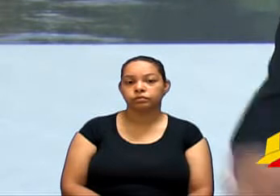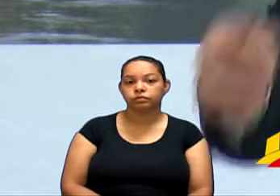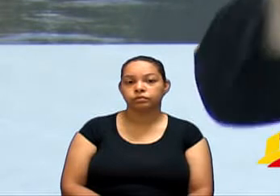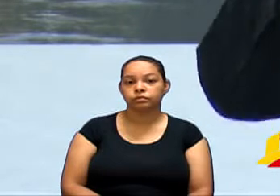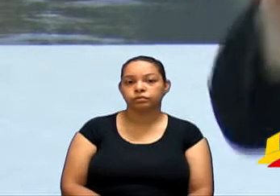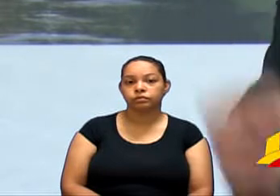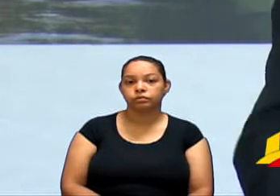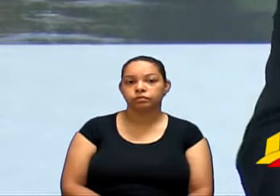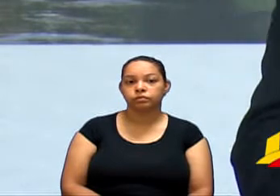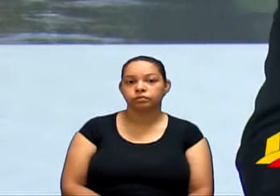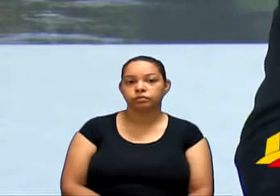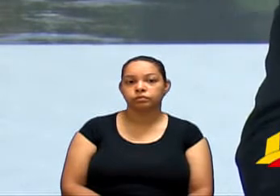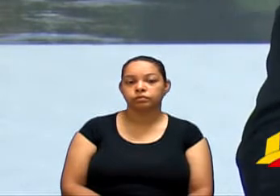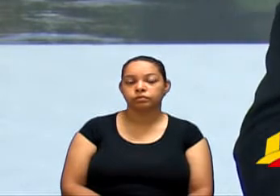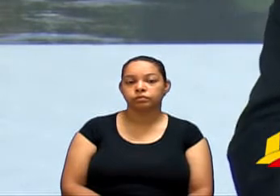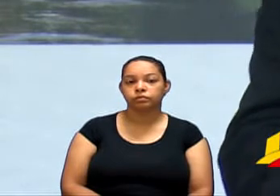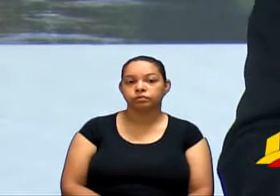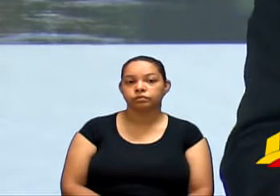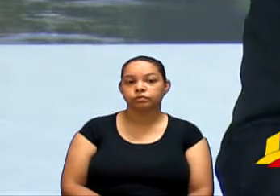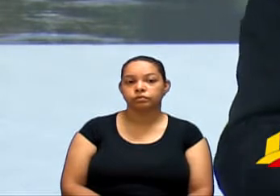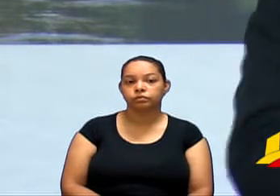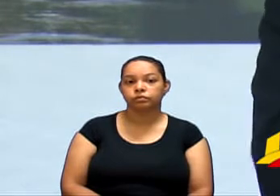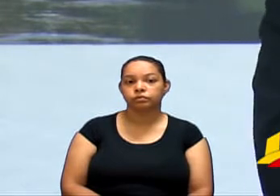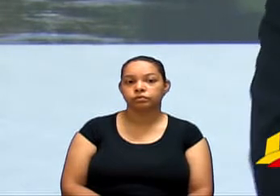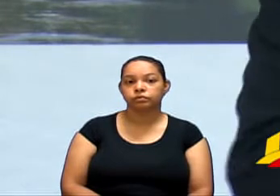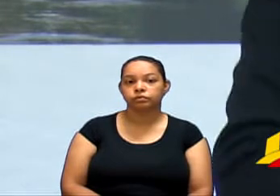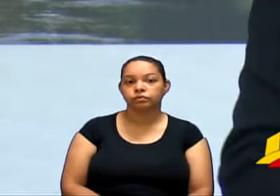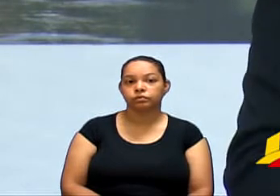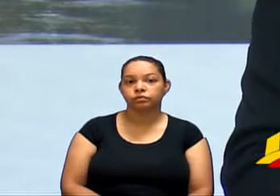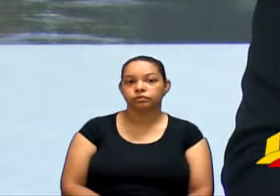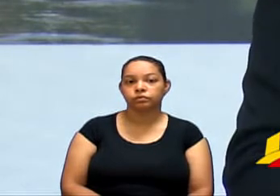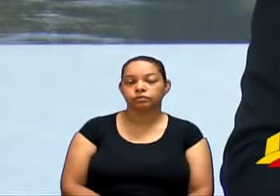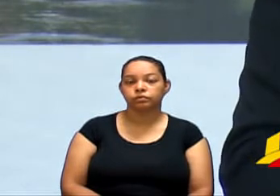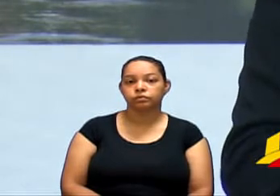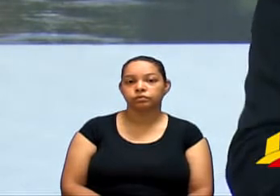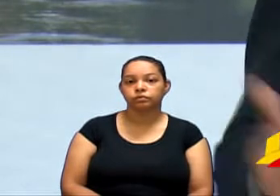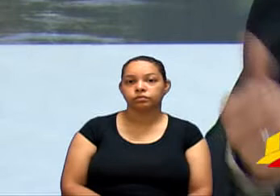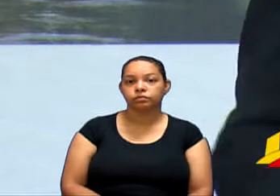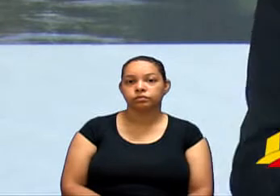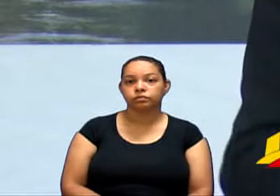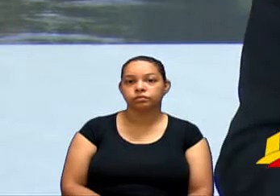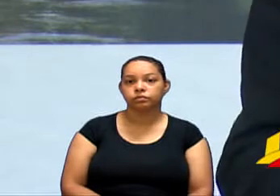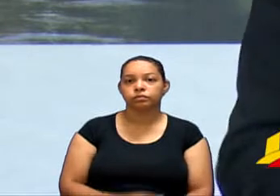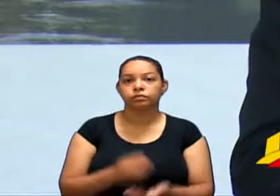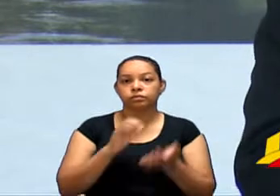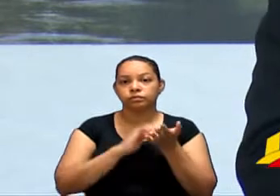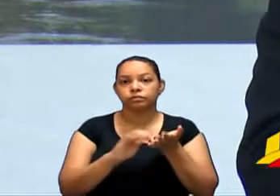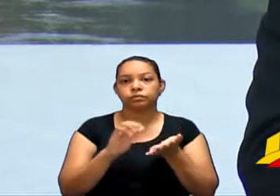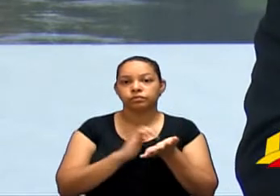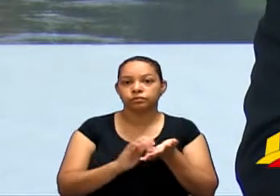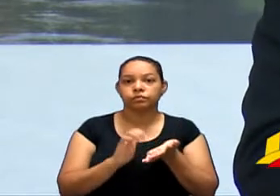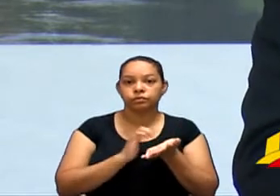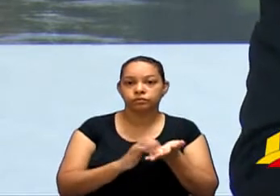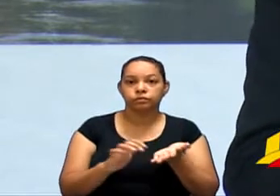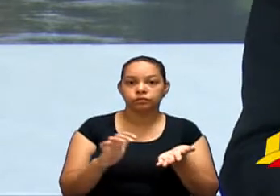da Comissão de Justiça Os Três vereadores deixa eu pegar aqui da secretaria